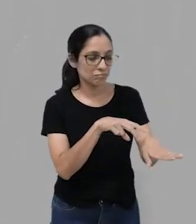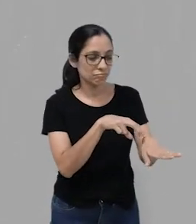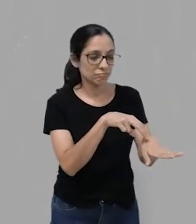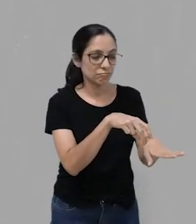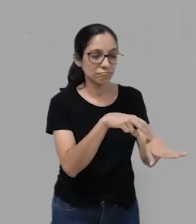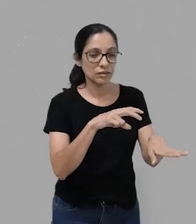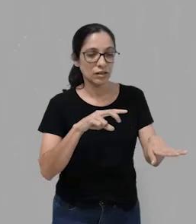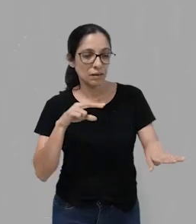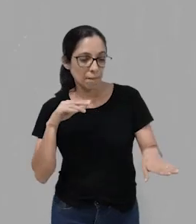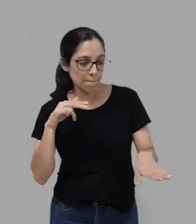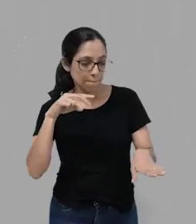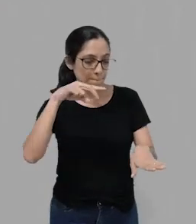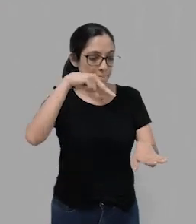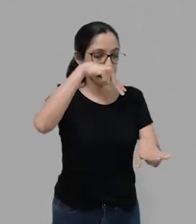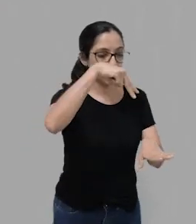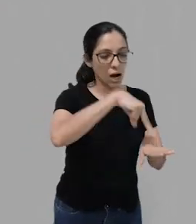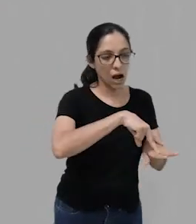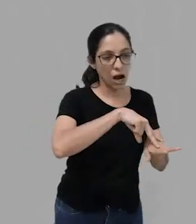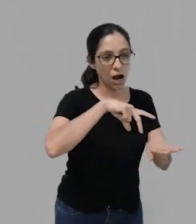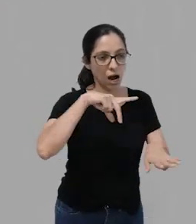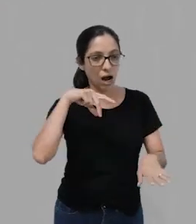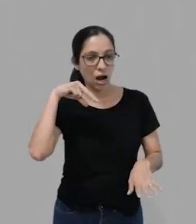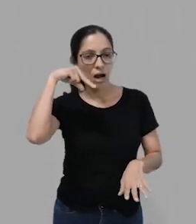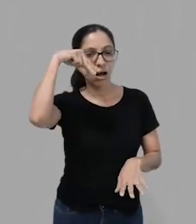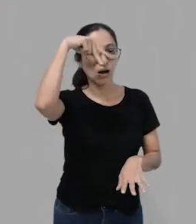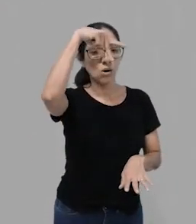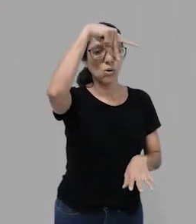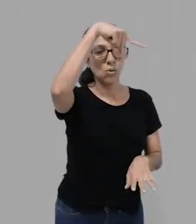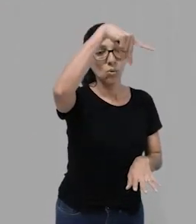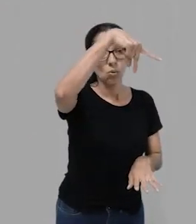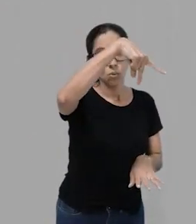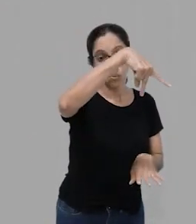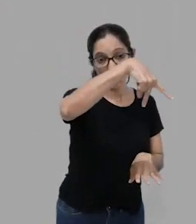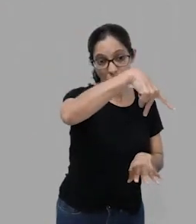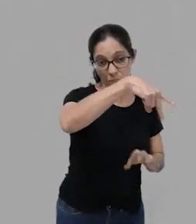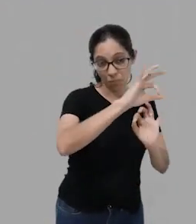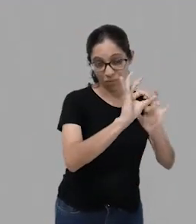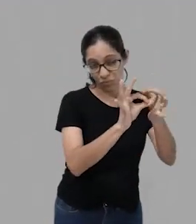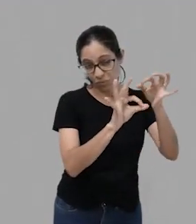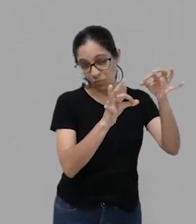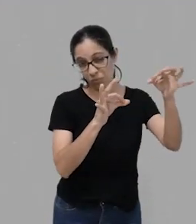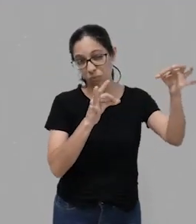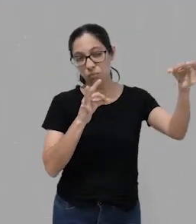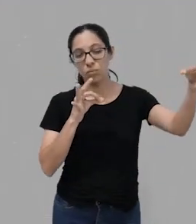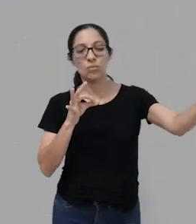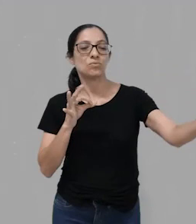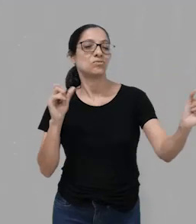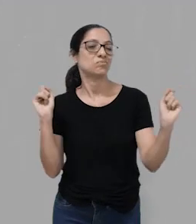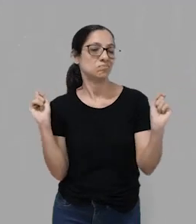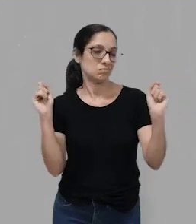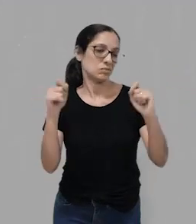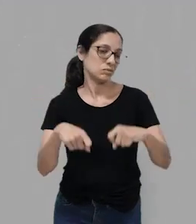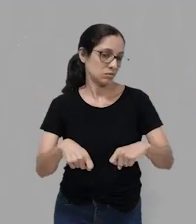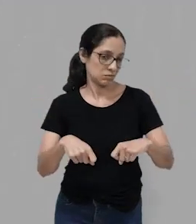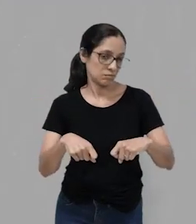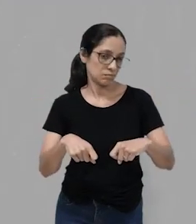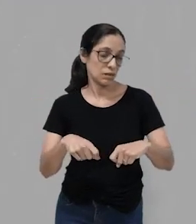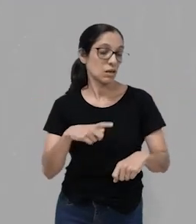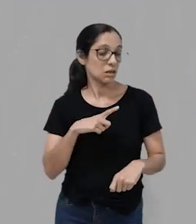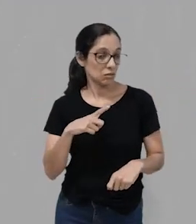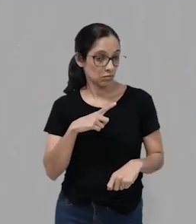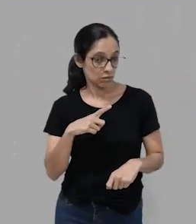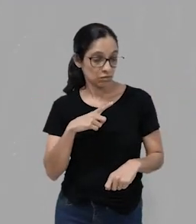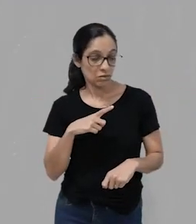dessa tábua, ela pisou na tábua e realizou o salto. Realizou o salto mais longe do que ela pôde. Então ela usou a